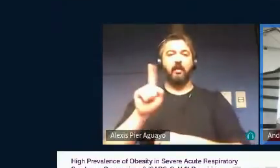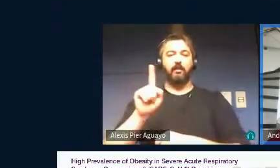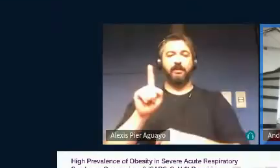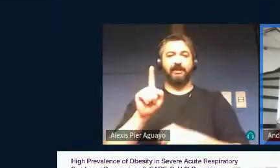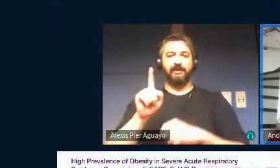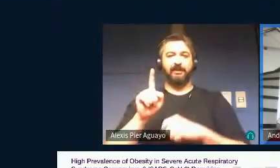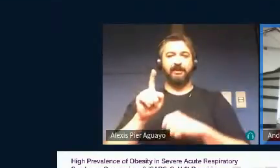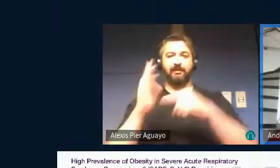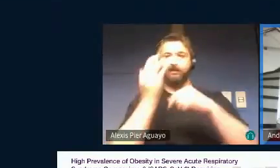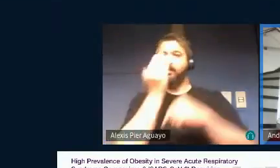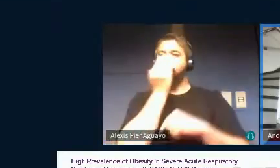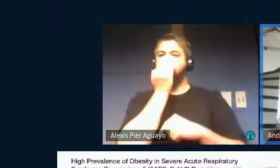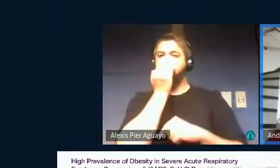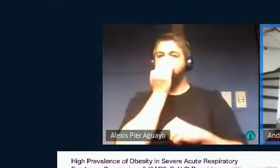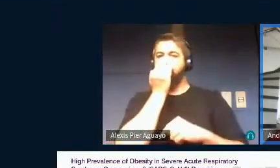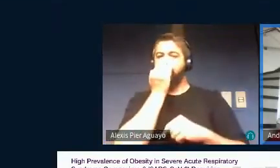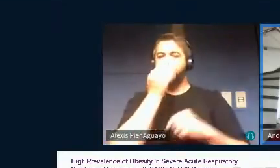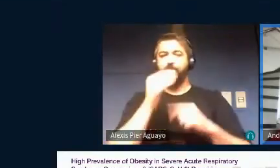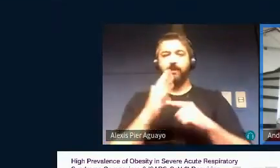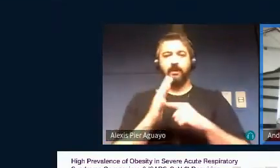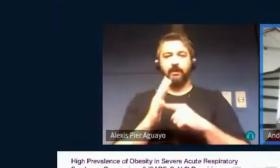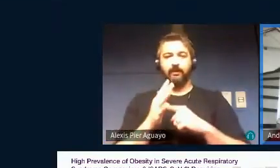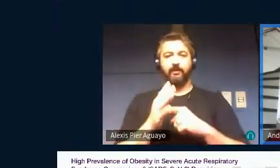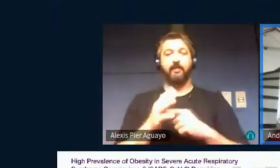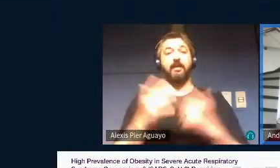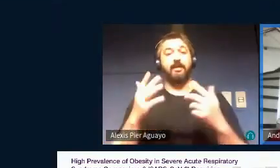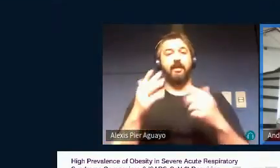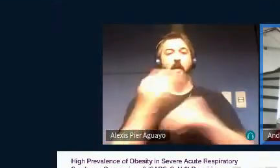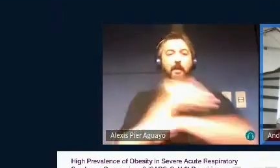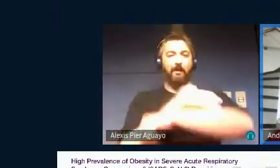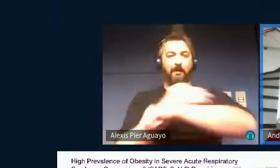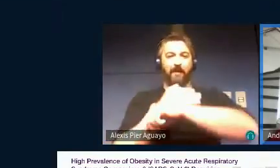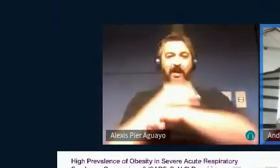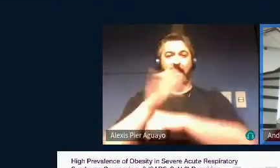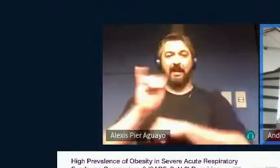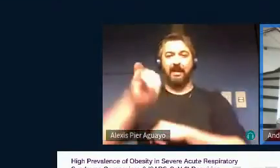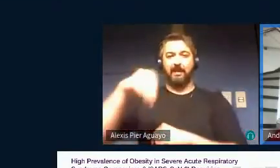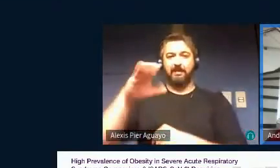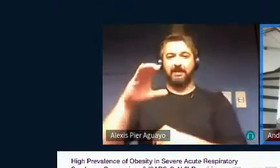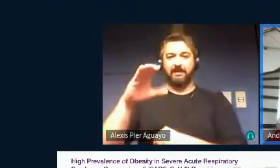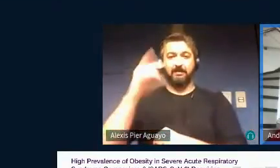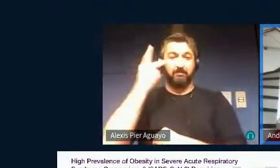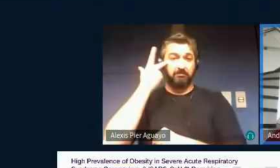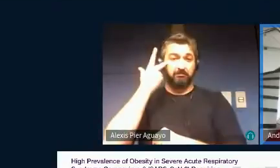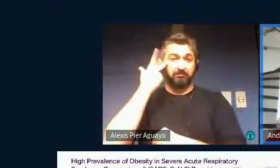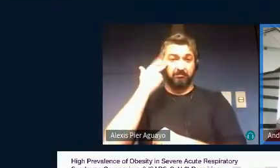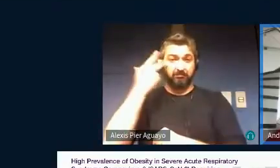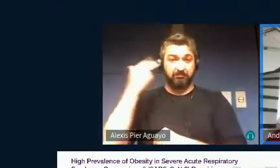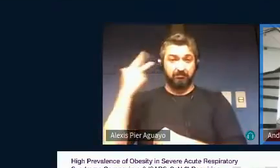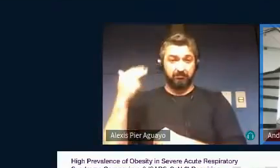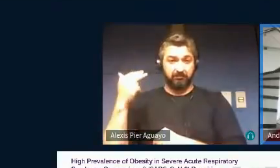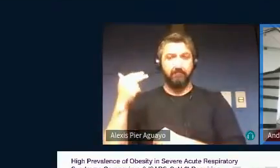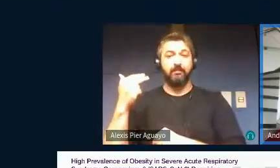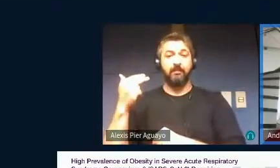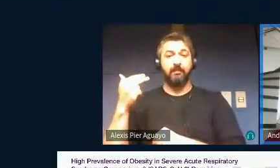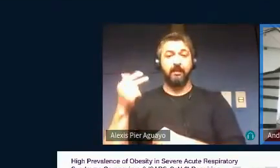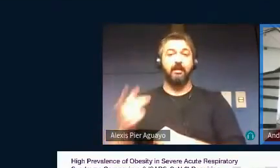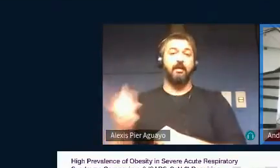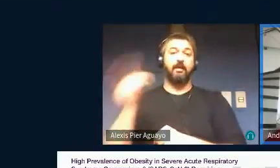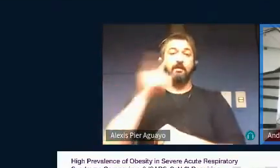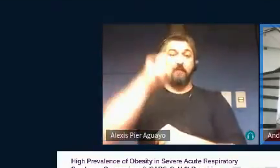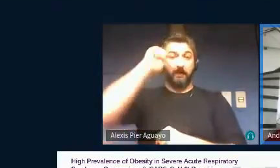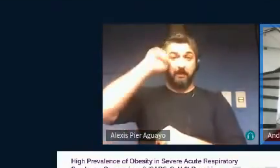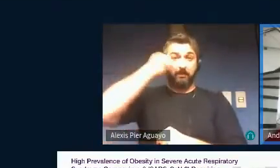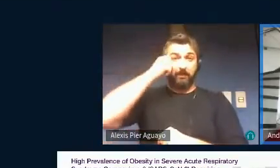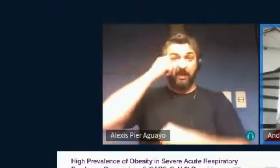o branquinho são os indivíduos com IMC normal, né? A gente vê, então, aqui uma maior proporção de